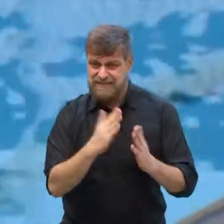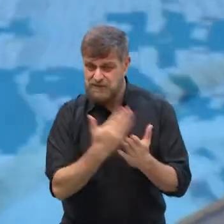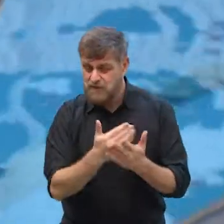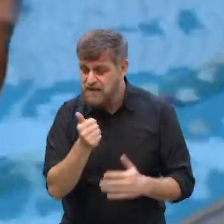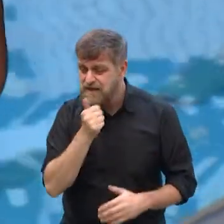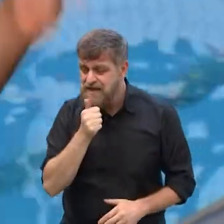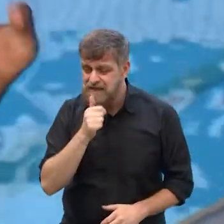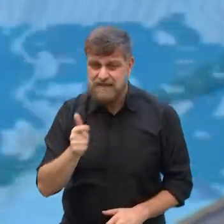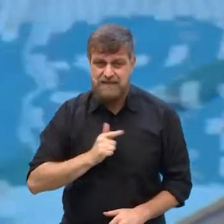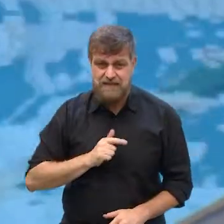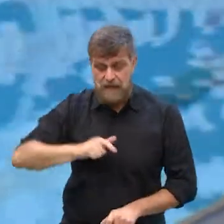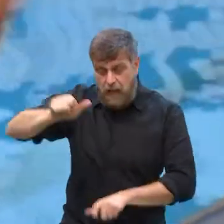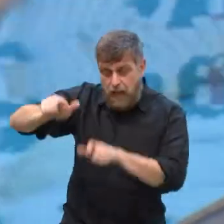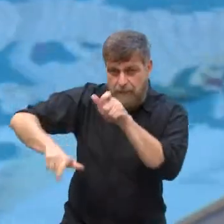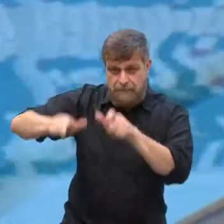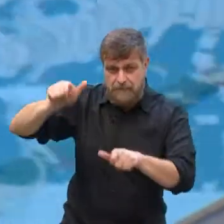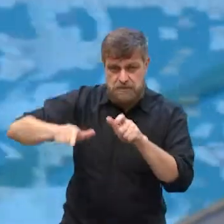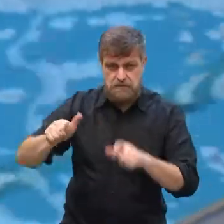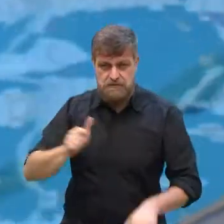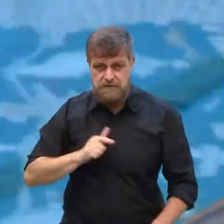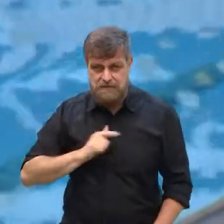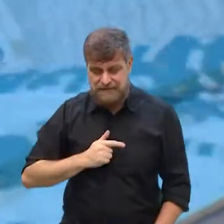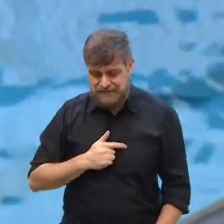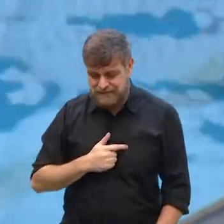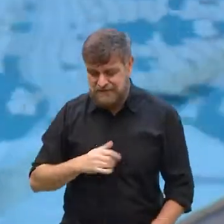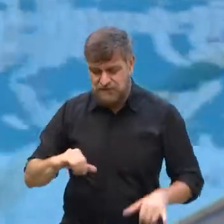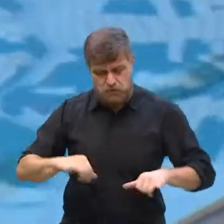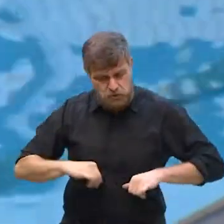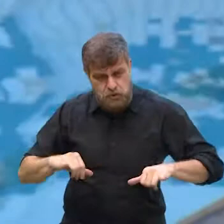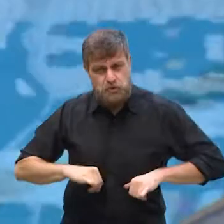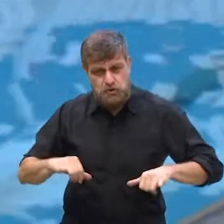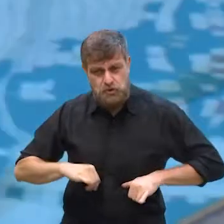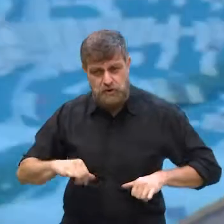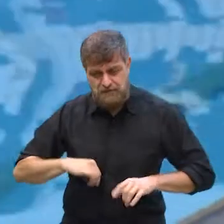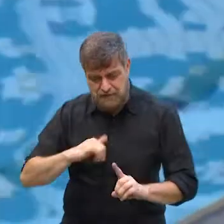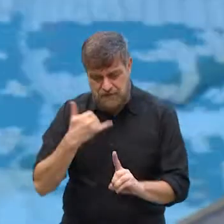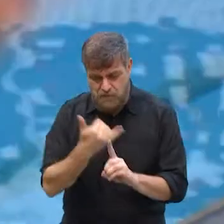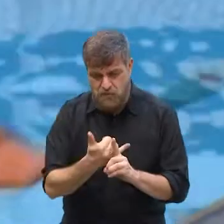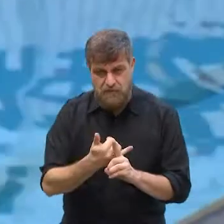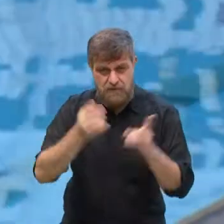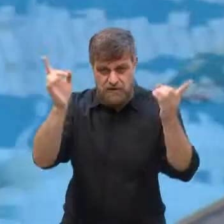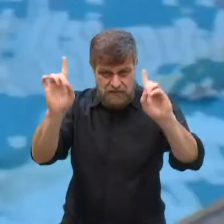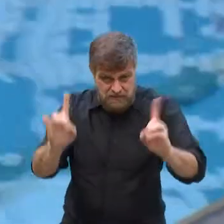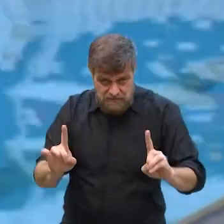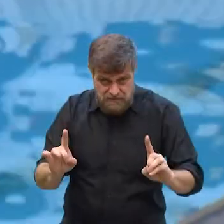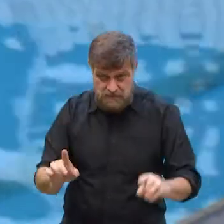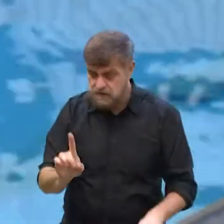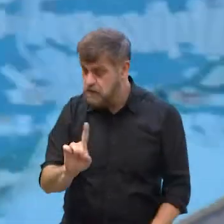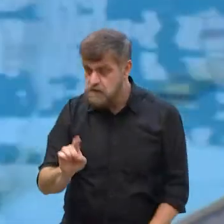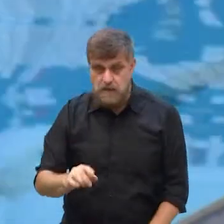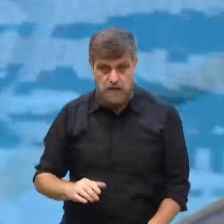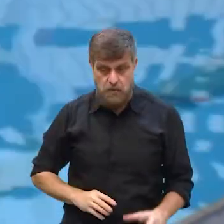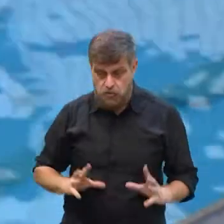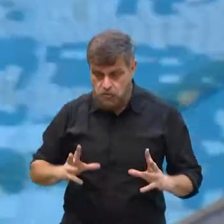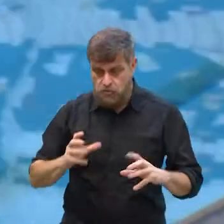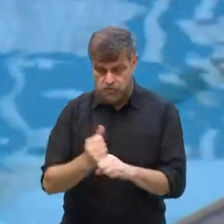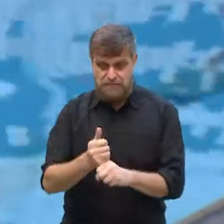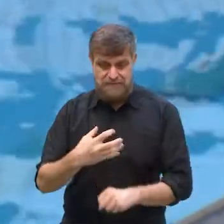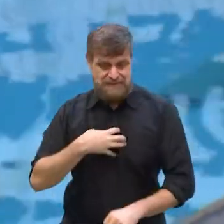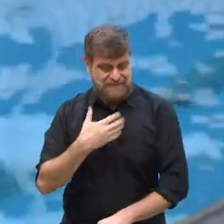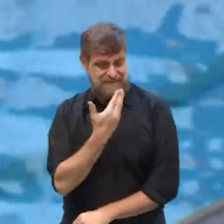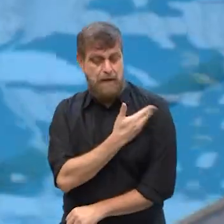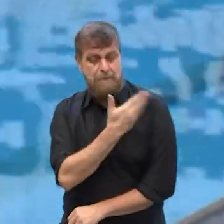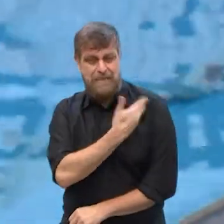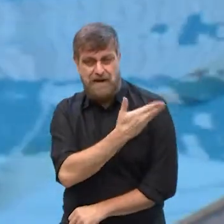sei que tem muitas pessoas que passam pelo preconceito e não necessariamente pessoas com deficiência ou crianças com deficiência. Então eu fico